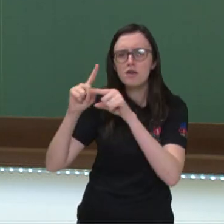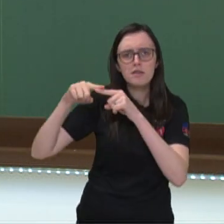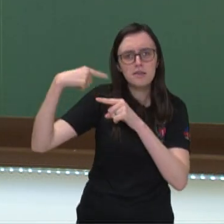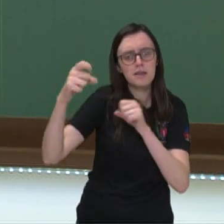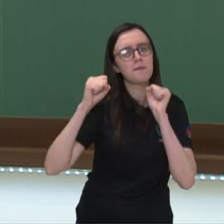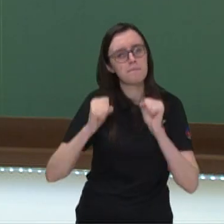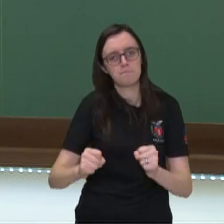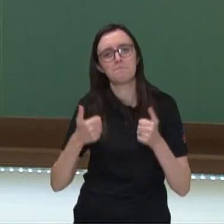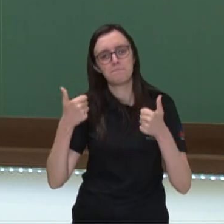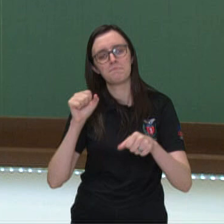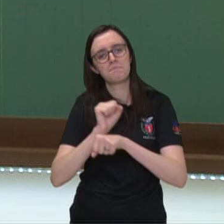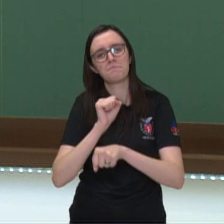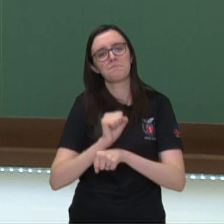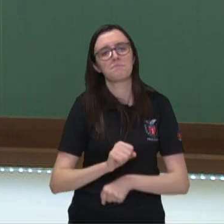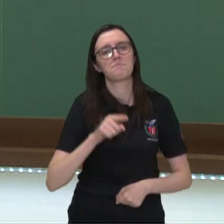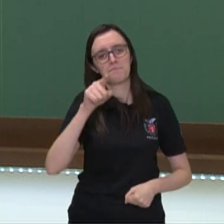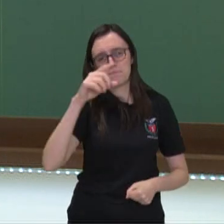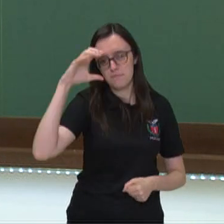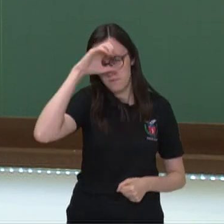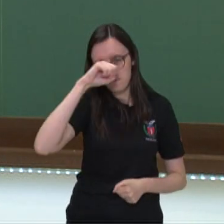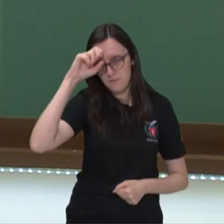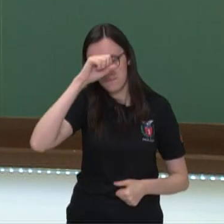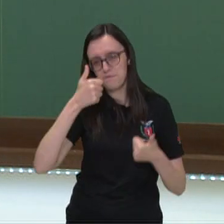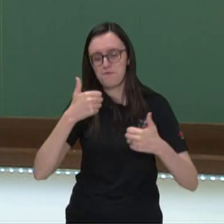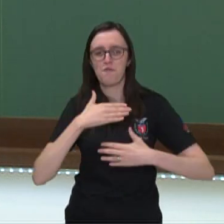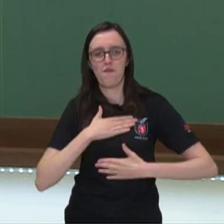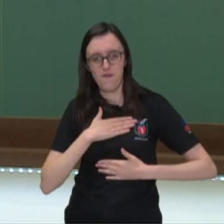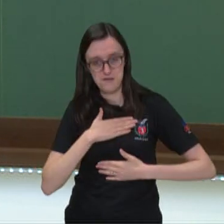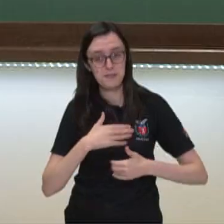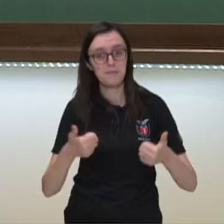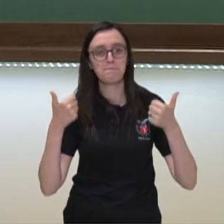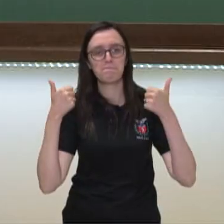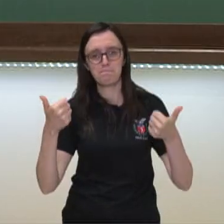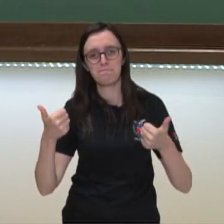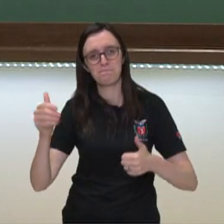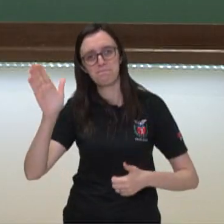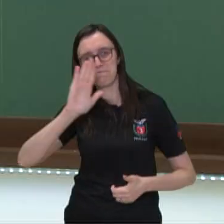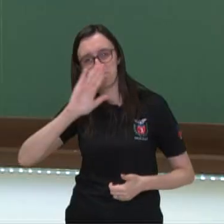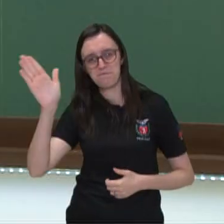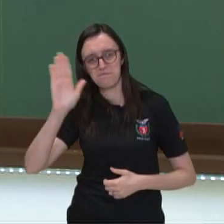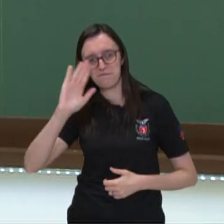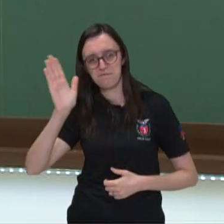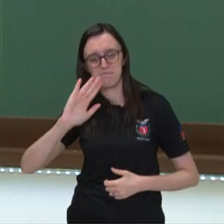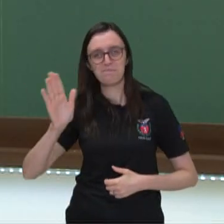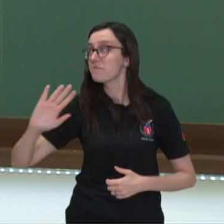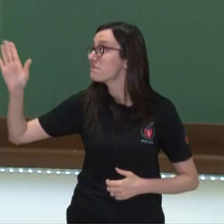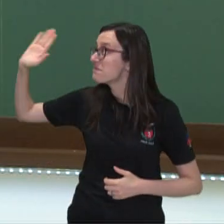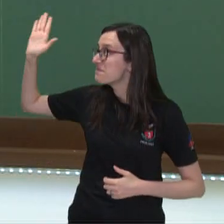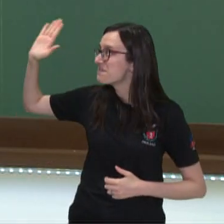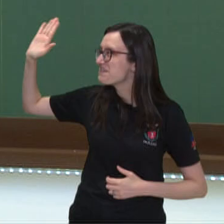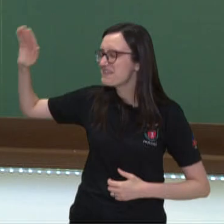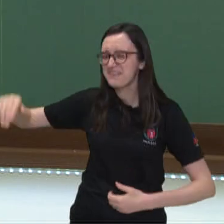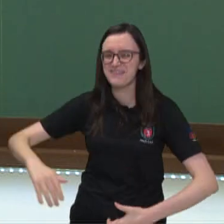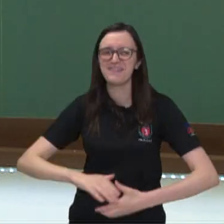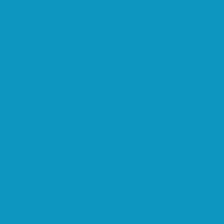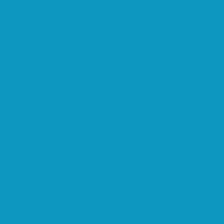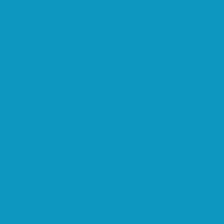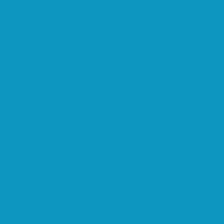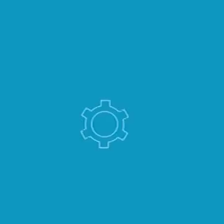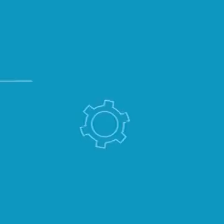alguma coisinha. Espero que tenham aprendido e gostado, ok? Bye, bye, Joana. See you.